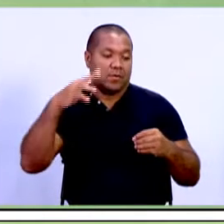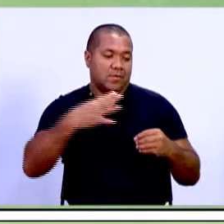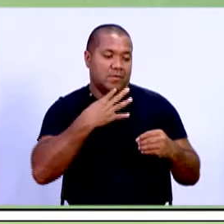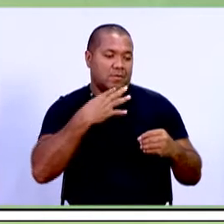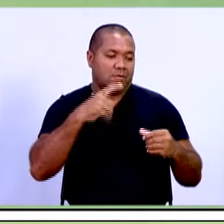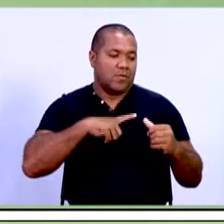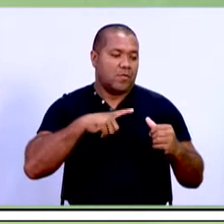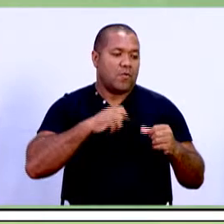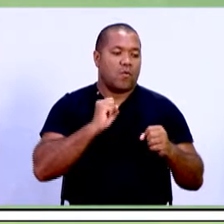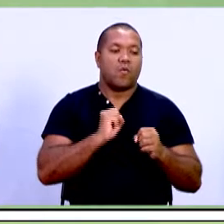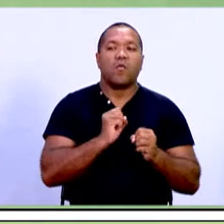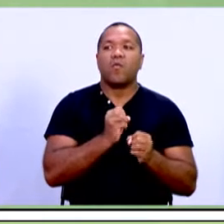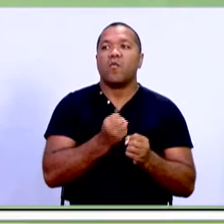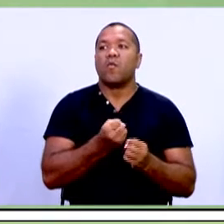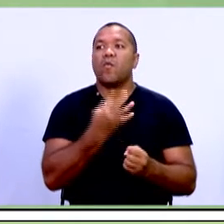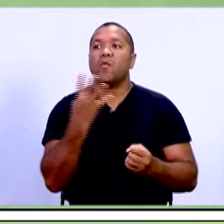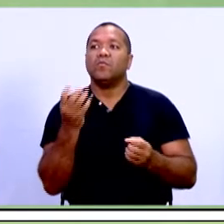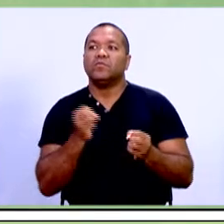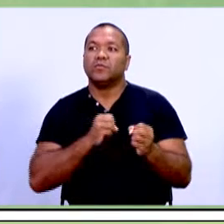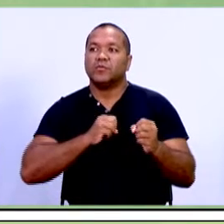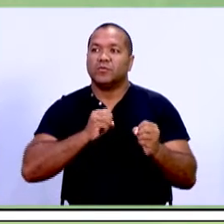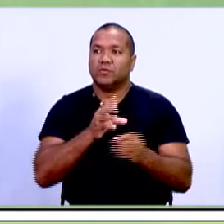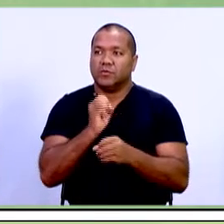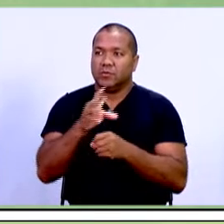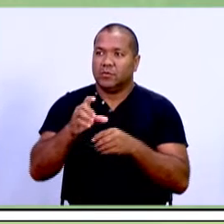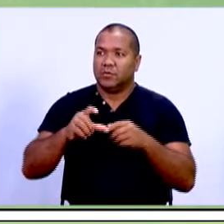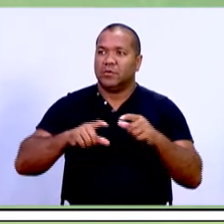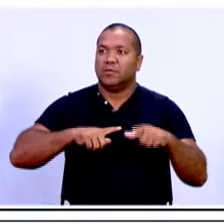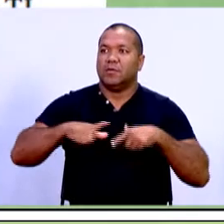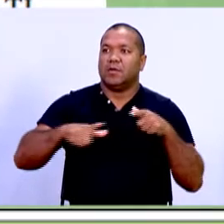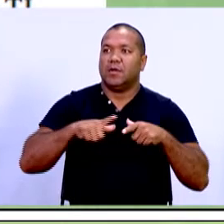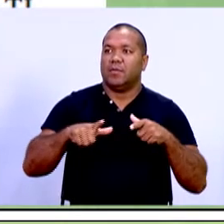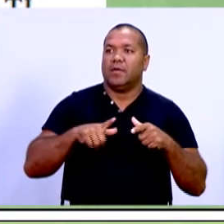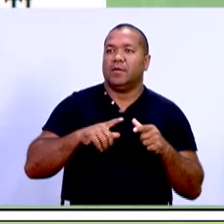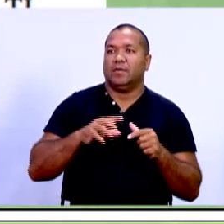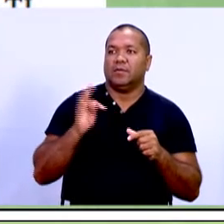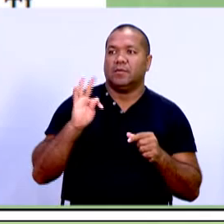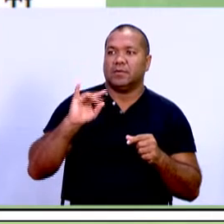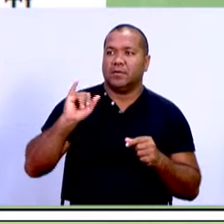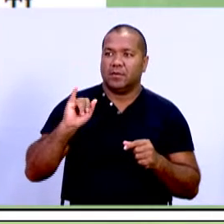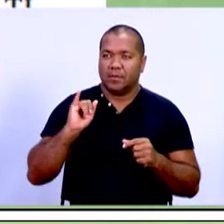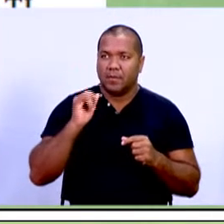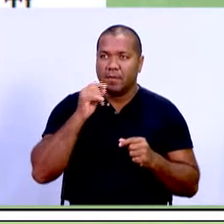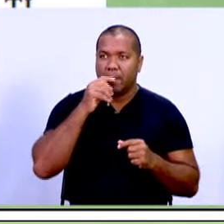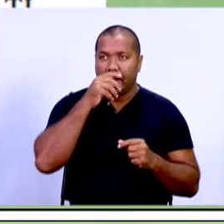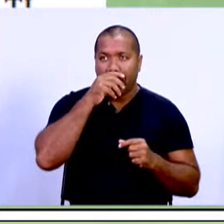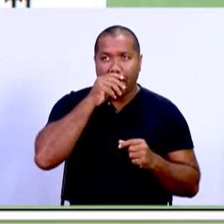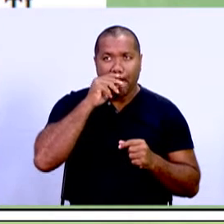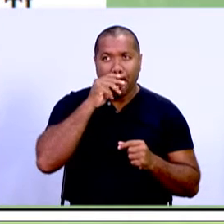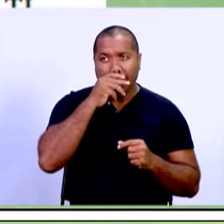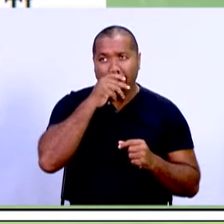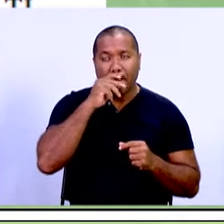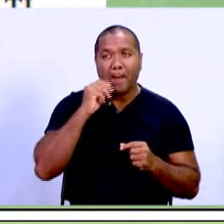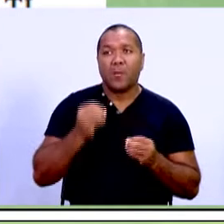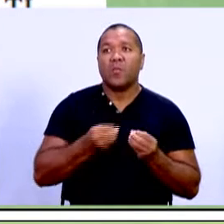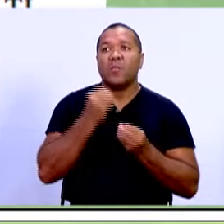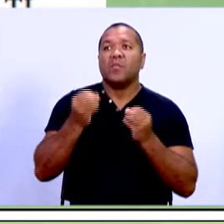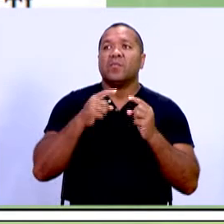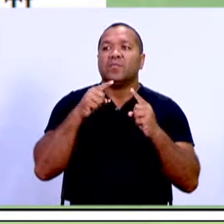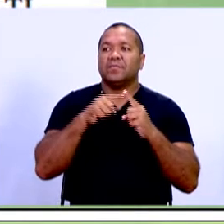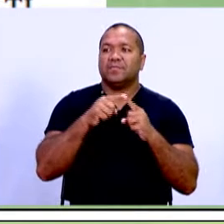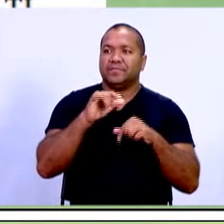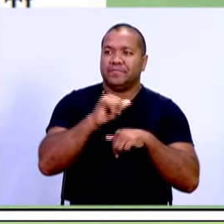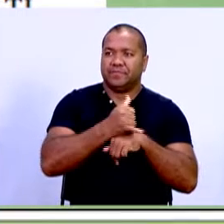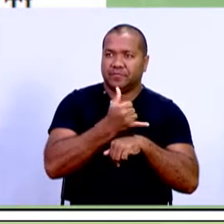e excelência das soluções e infraestrutura de TI. Agora, quais são esses objetivos estratégicos? Então,